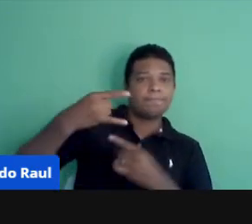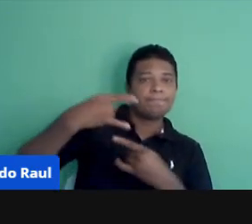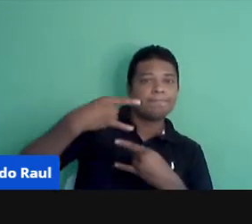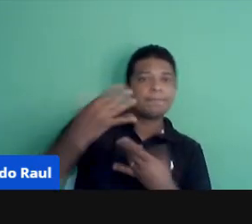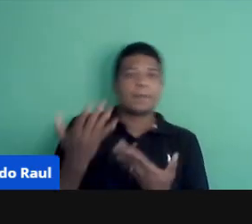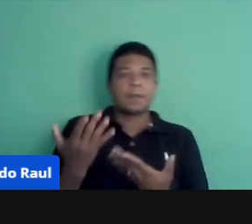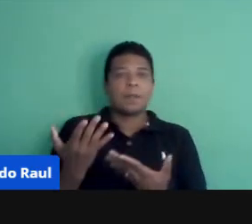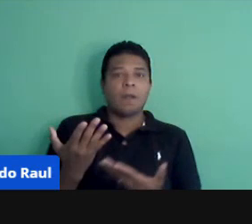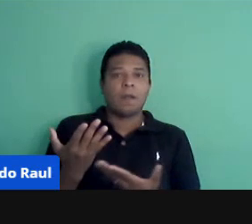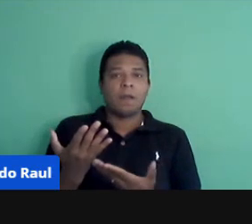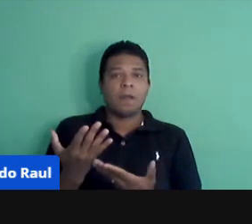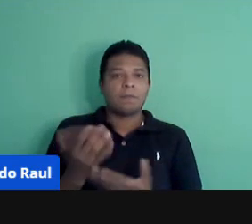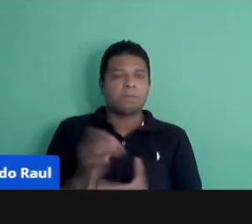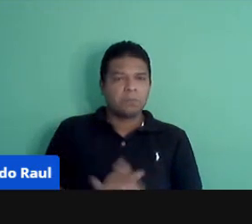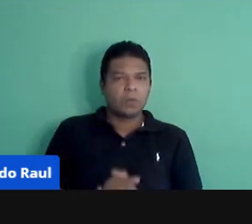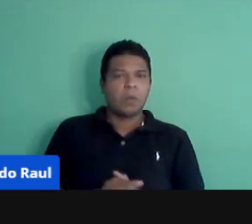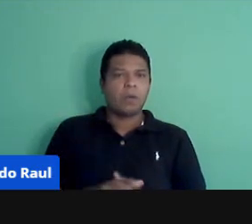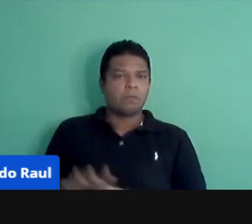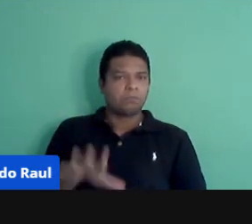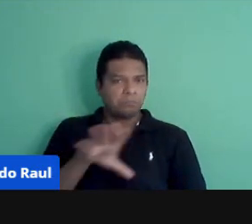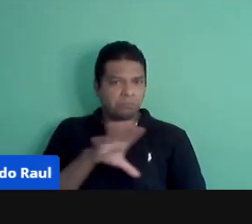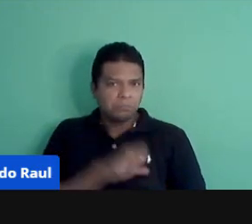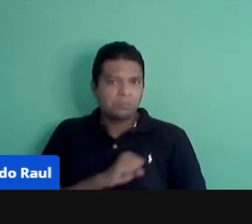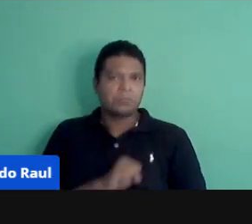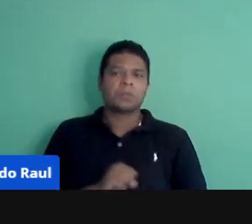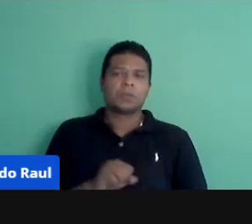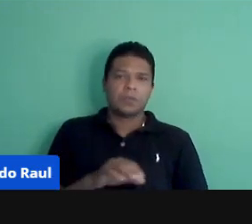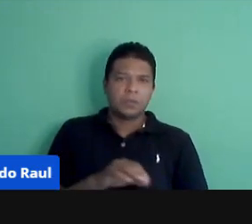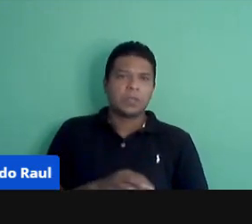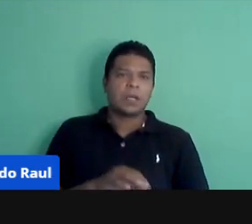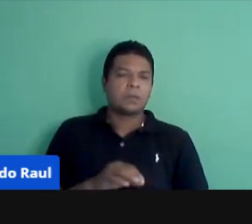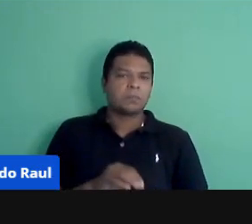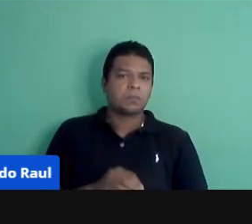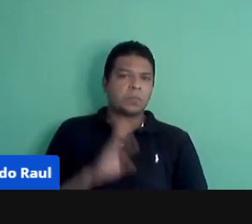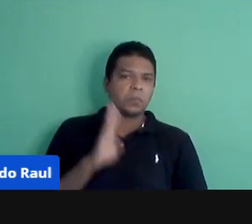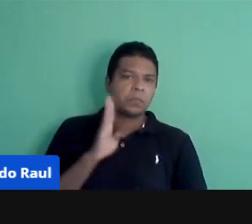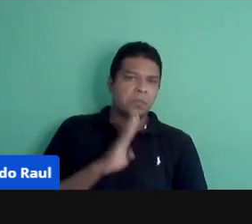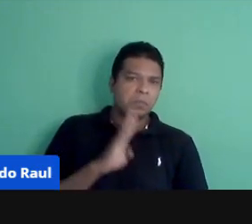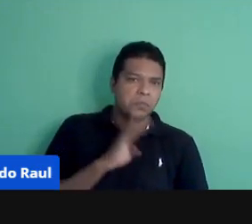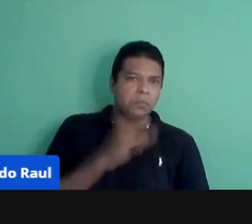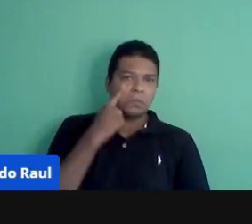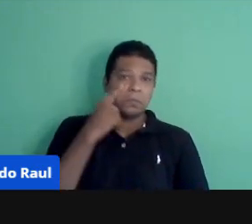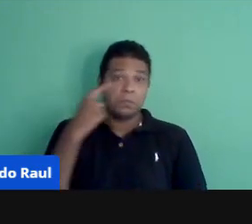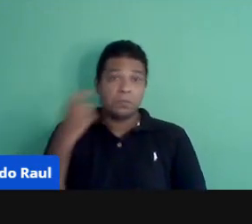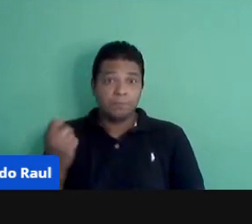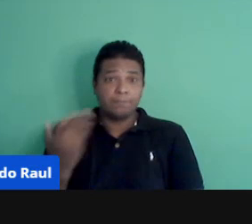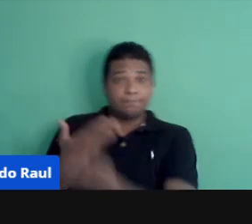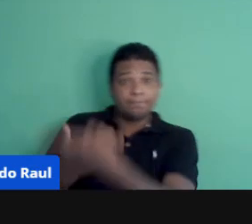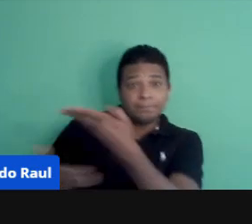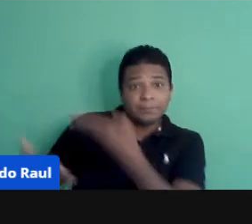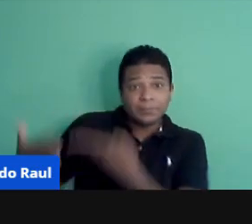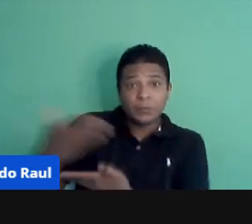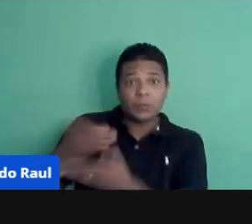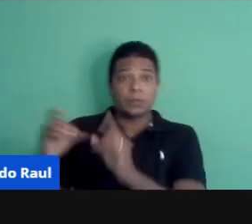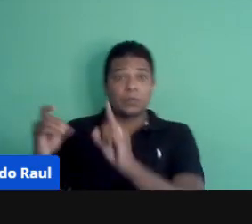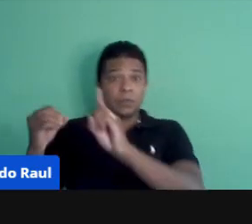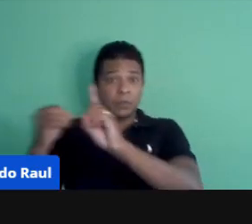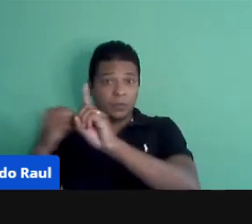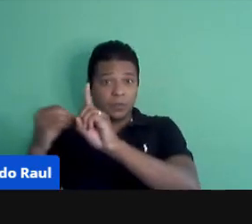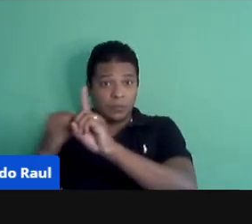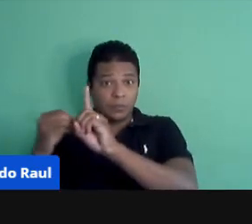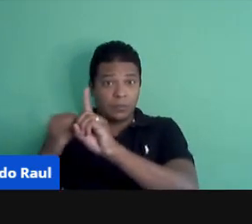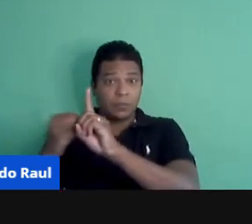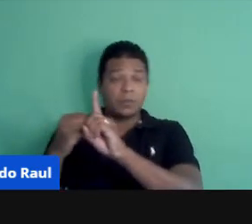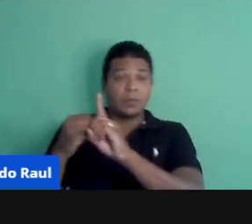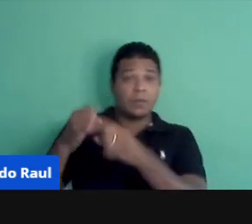foram super receptivos, eles estão amando as aulas no Meet, eles participam. A minha primeira aula com 6º ano no Google